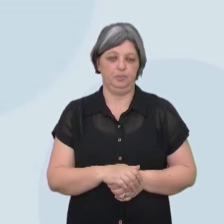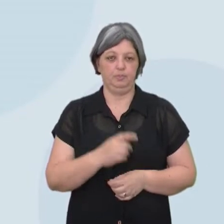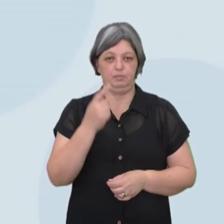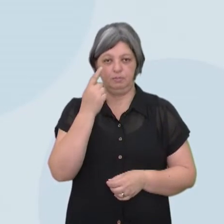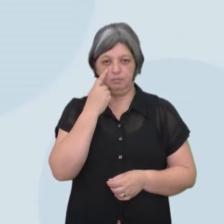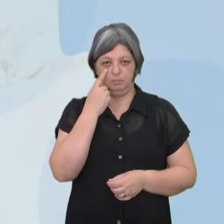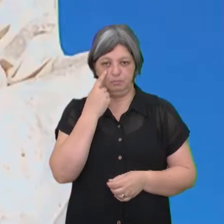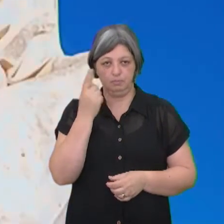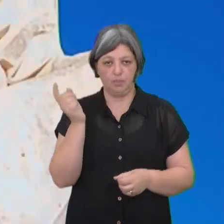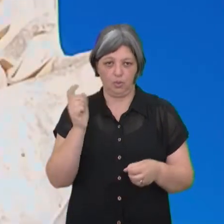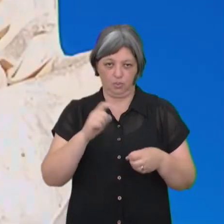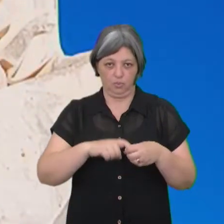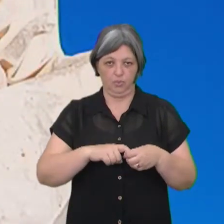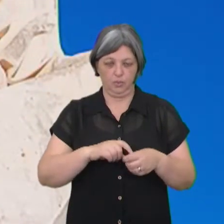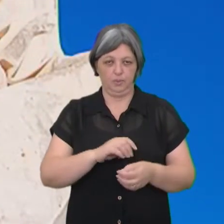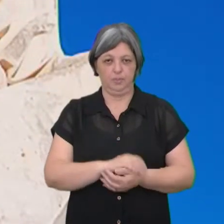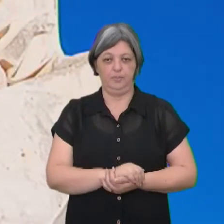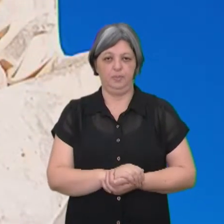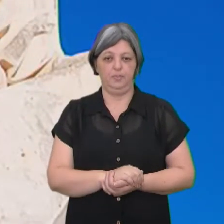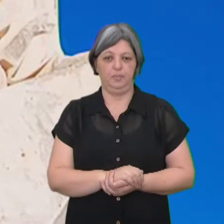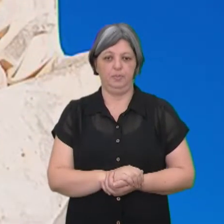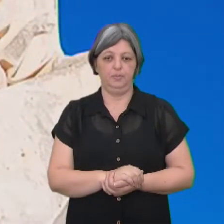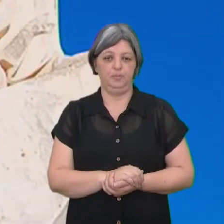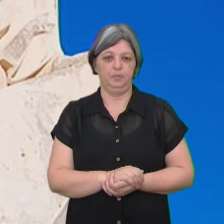Pessoal, pode voltar em mim um pouquinho.